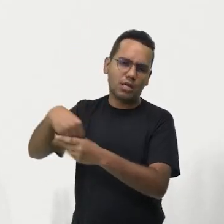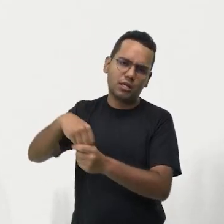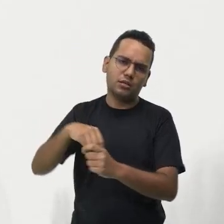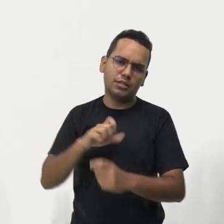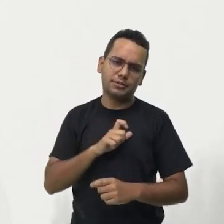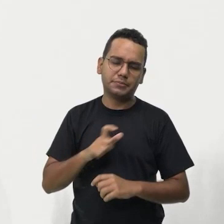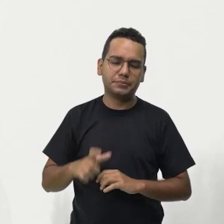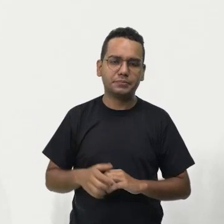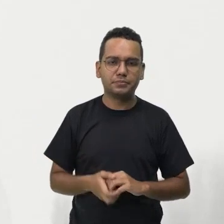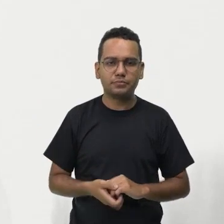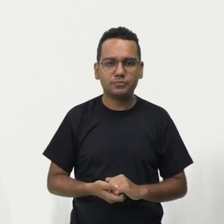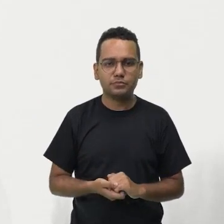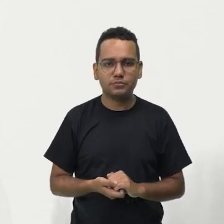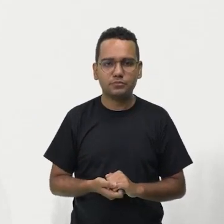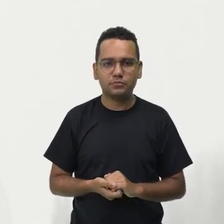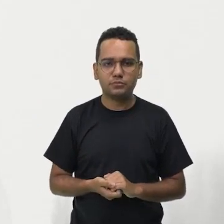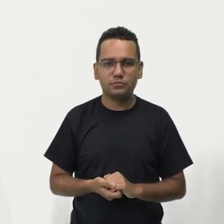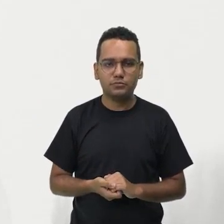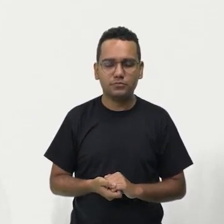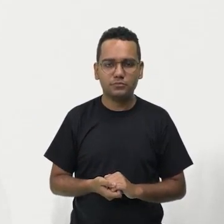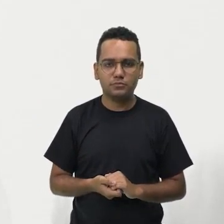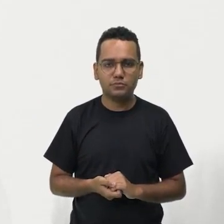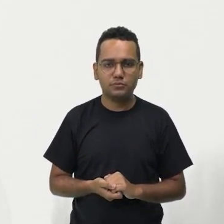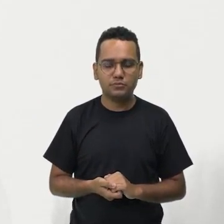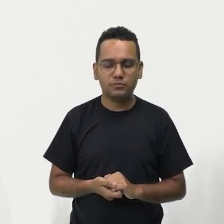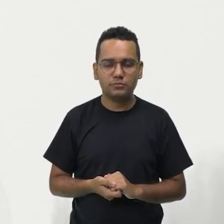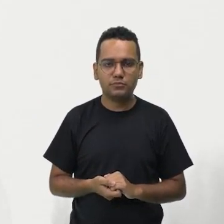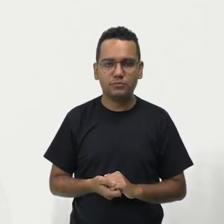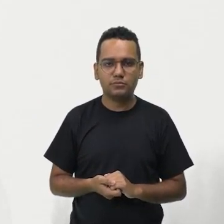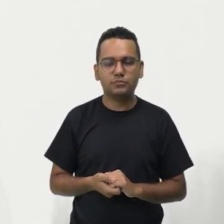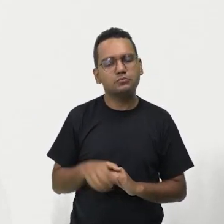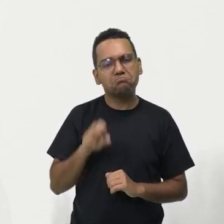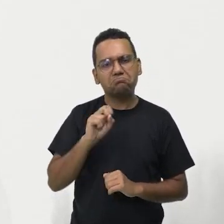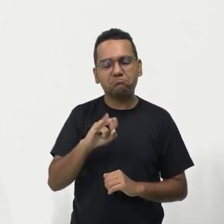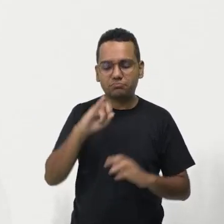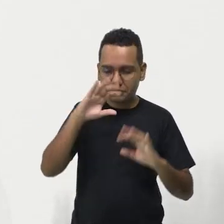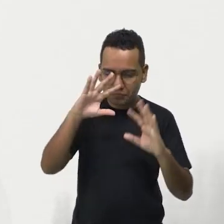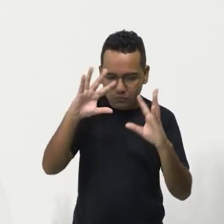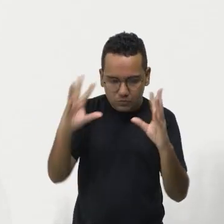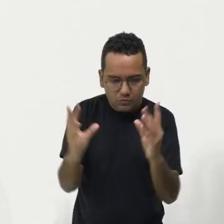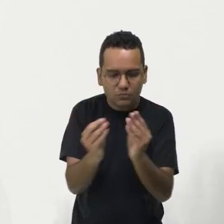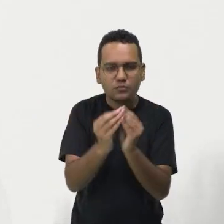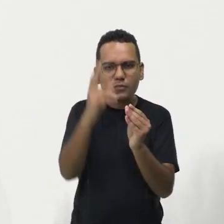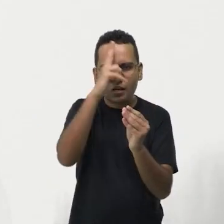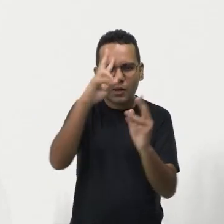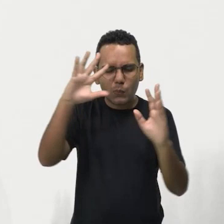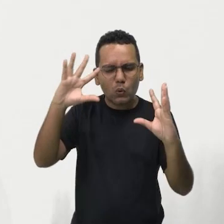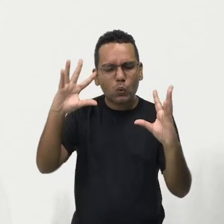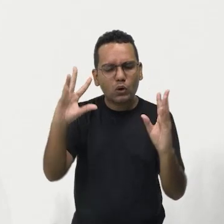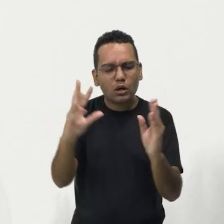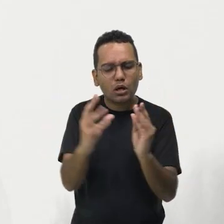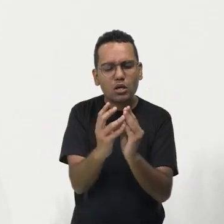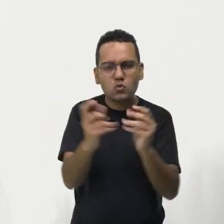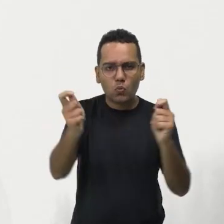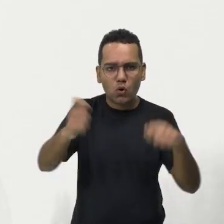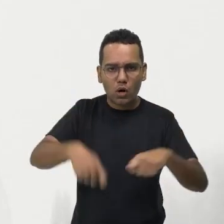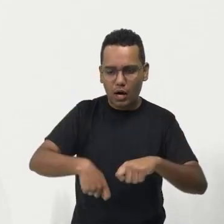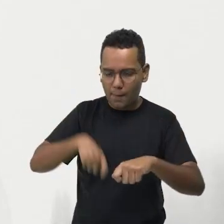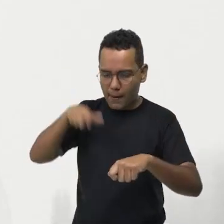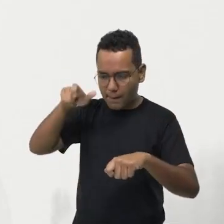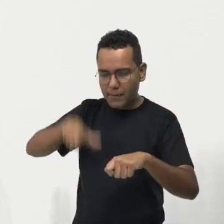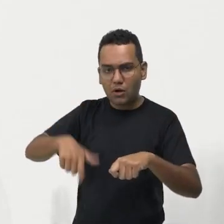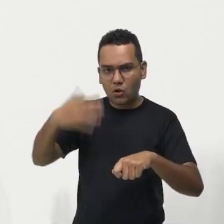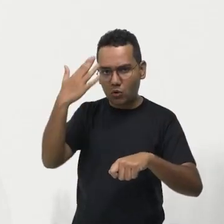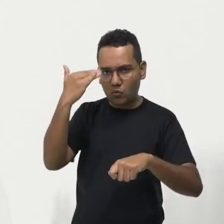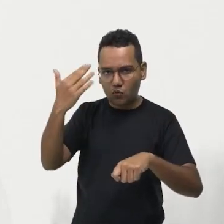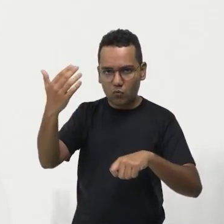forma. Porém, quando o resumo foi realizado, certo? Quando você pega este trecho